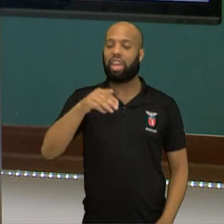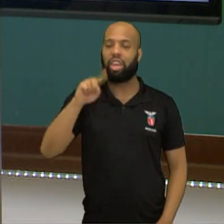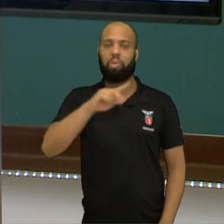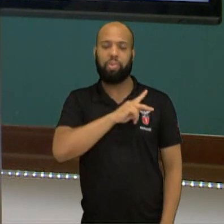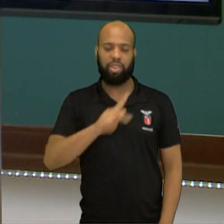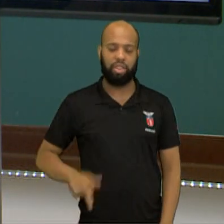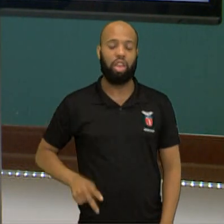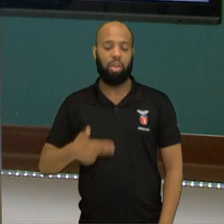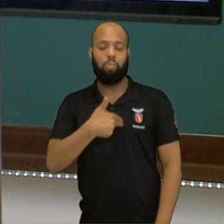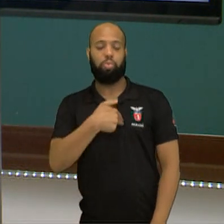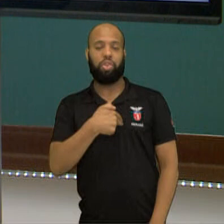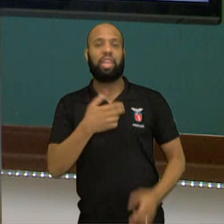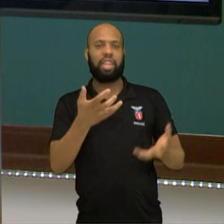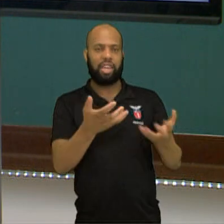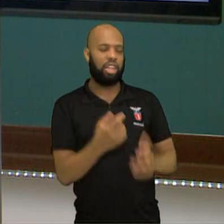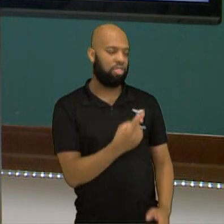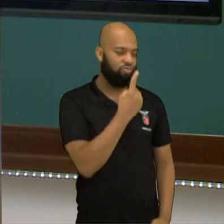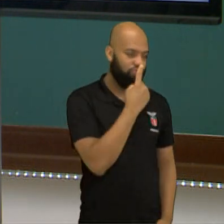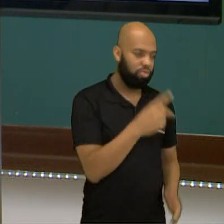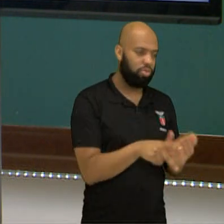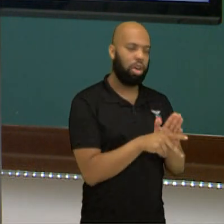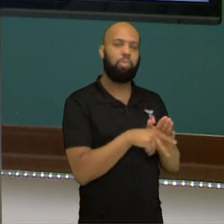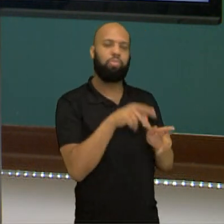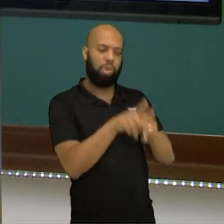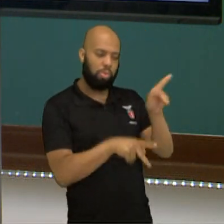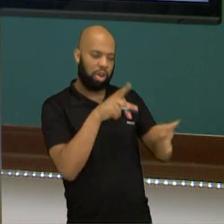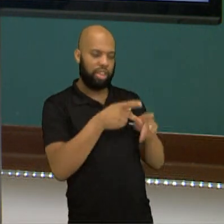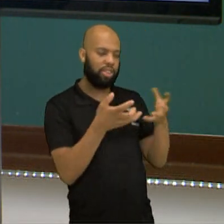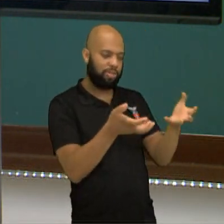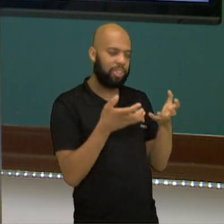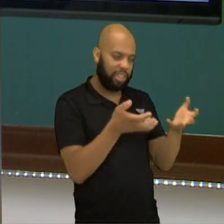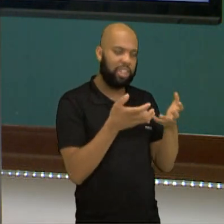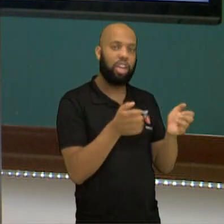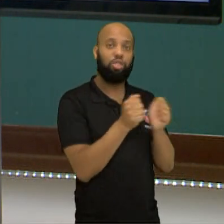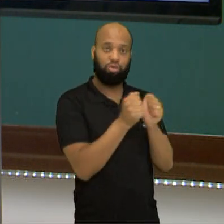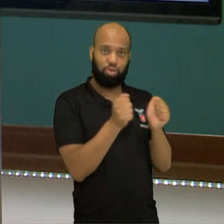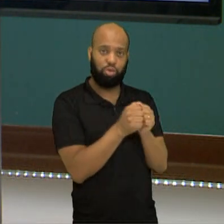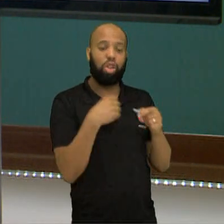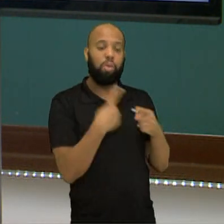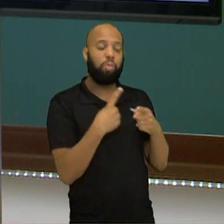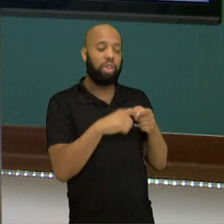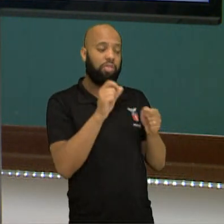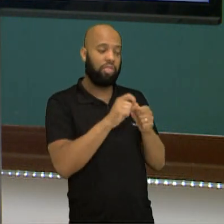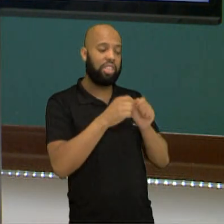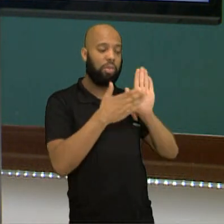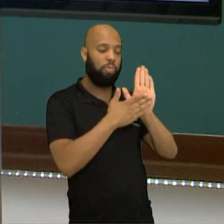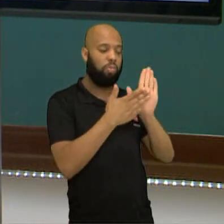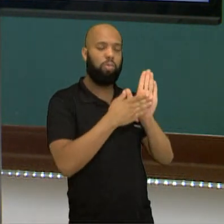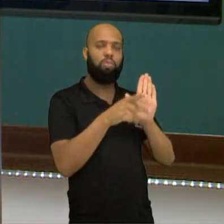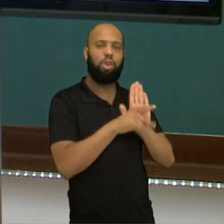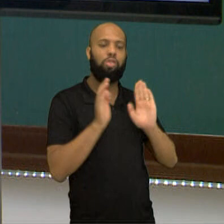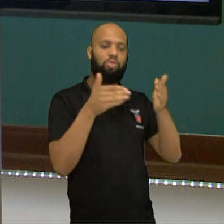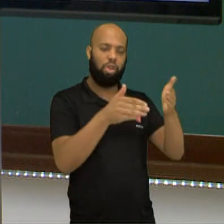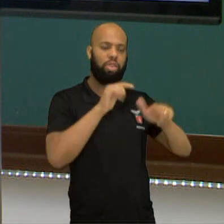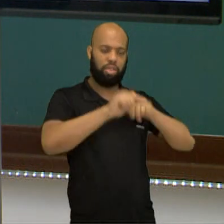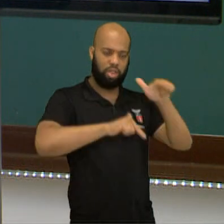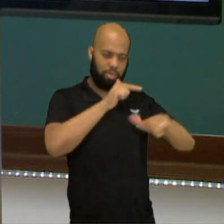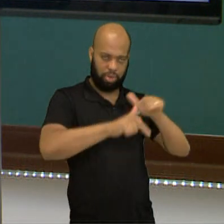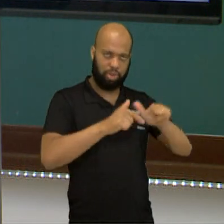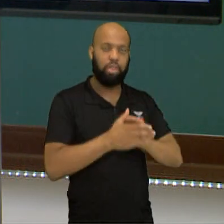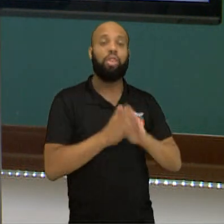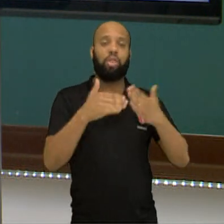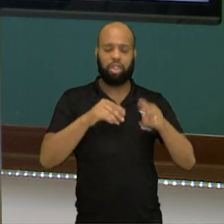da população através de políticas voltadas para o trabalho. Então, trabalhismo.